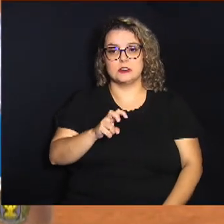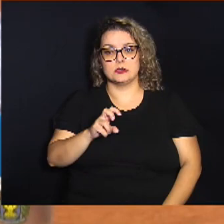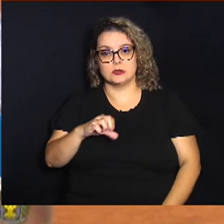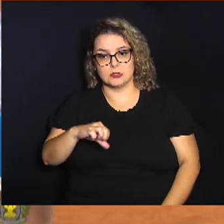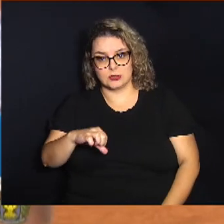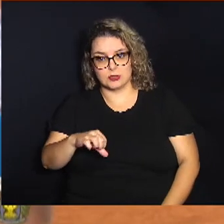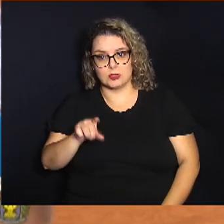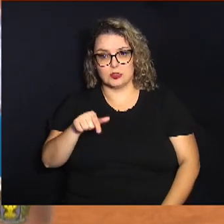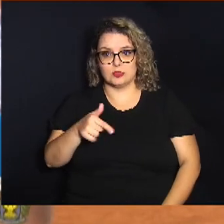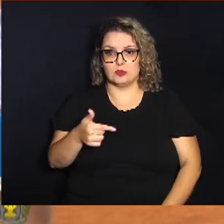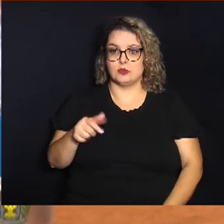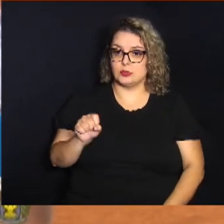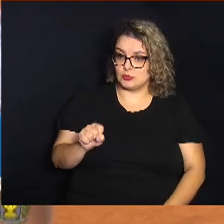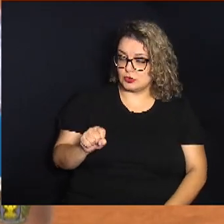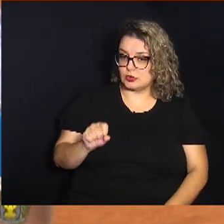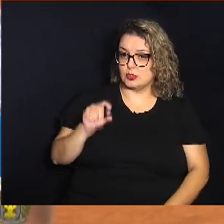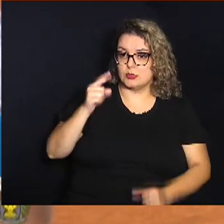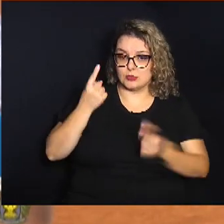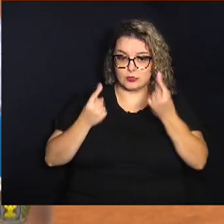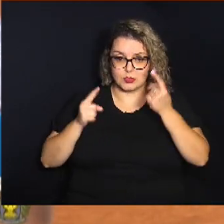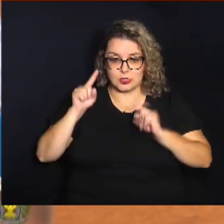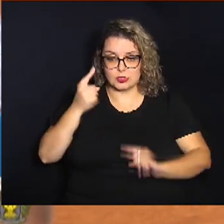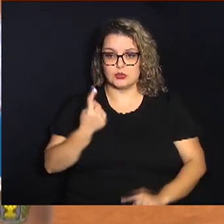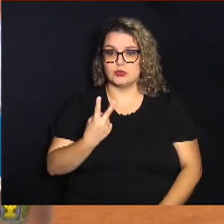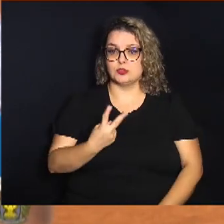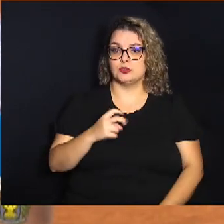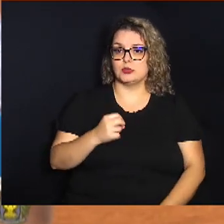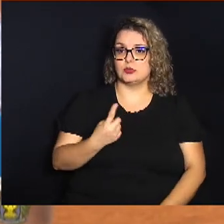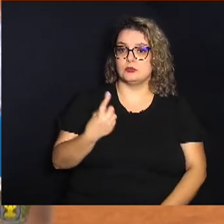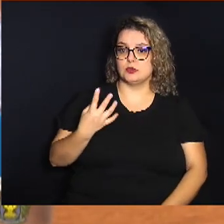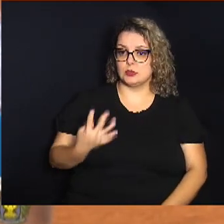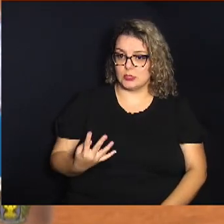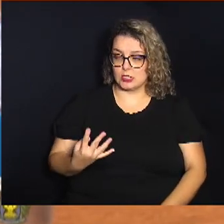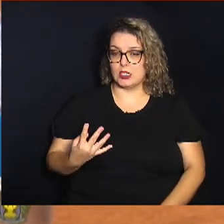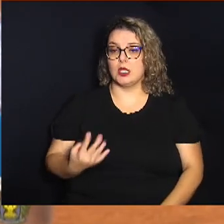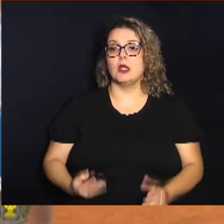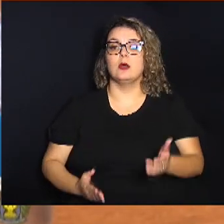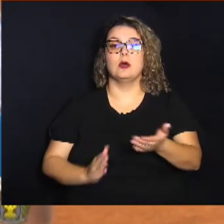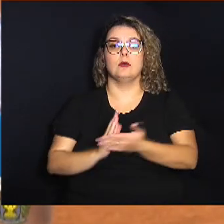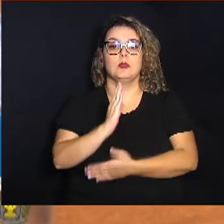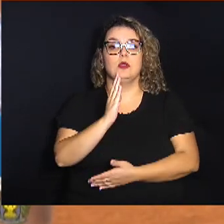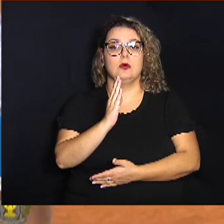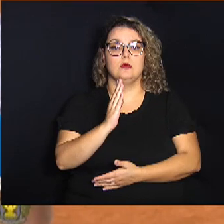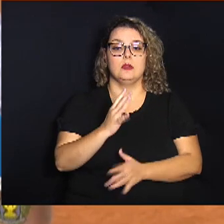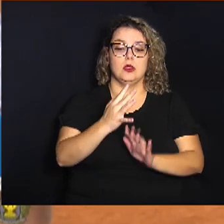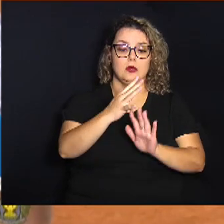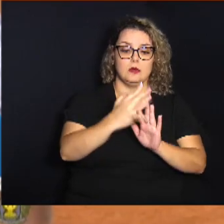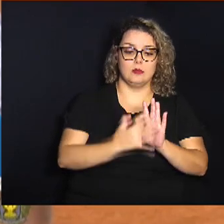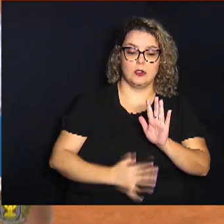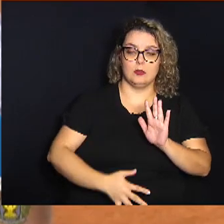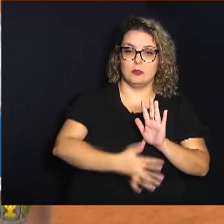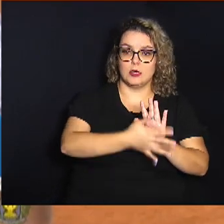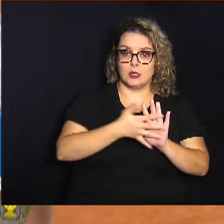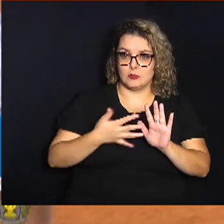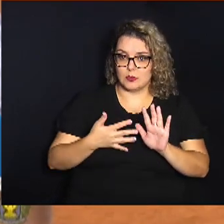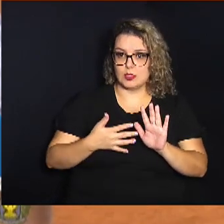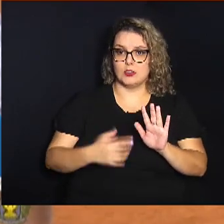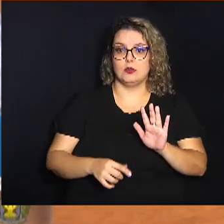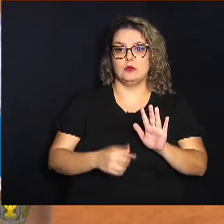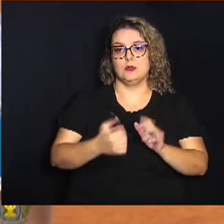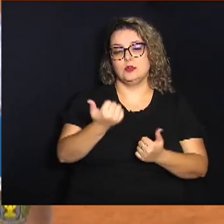de 28 de fevereiro de 2014, que aprova as tabelas de vencimento dos cargos